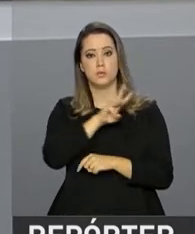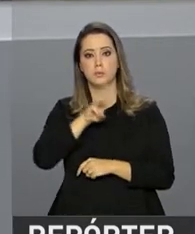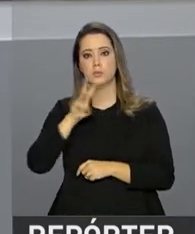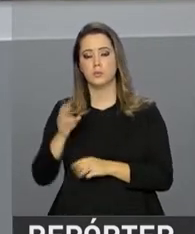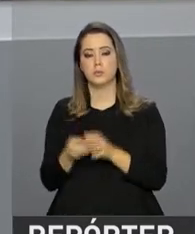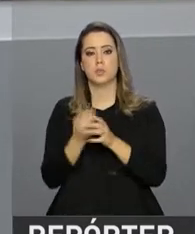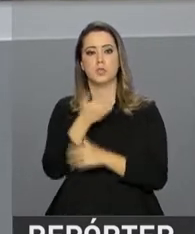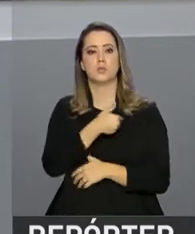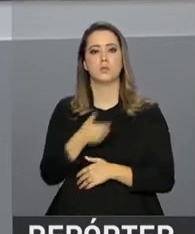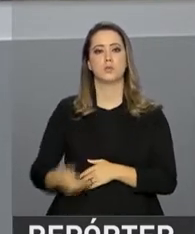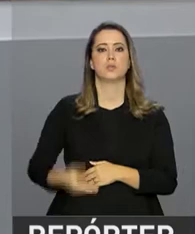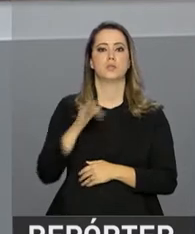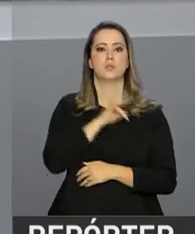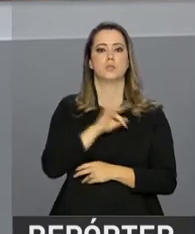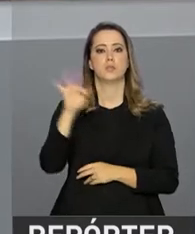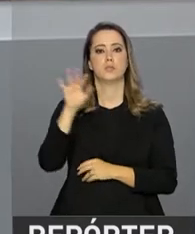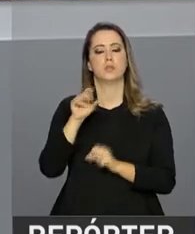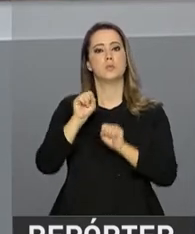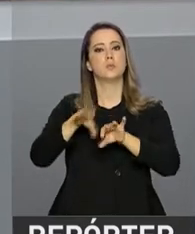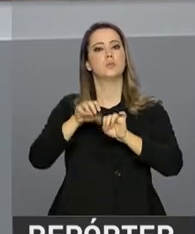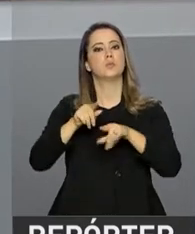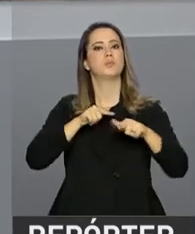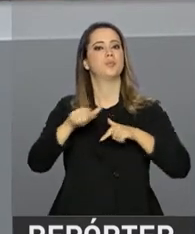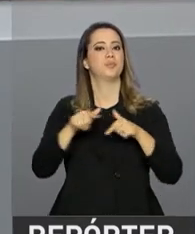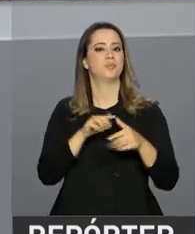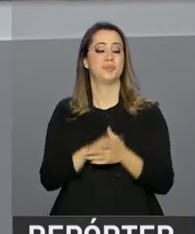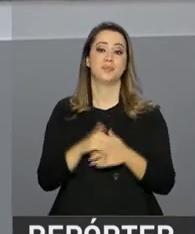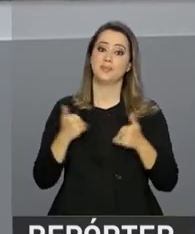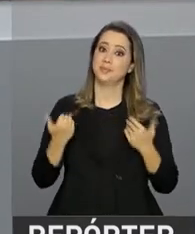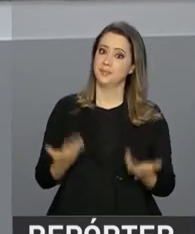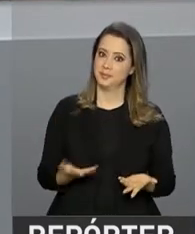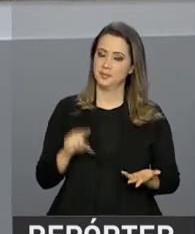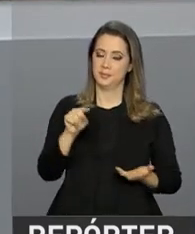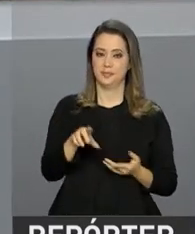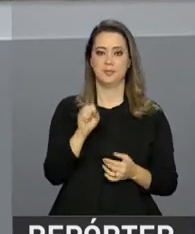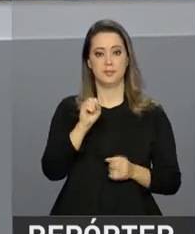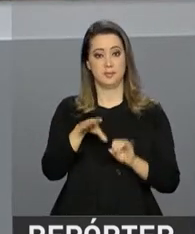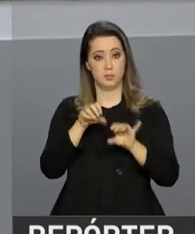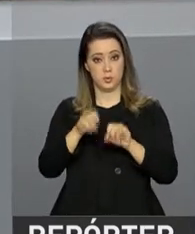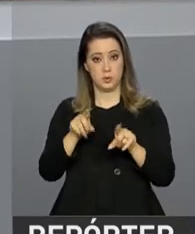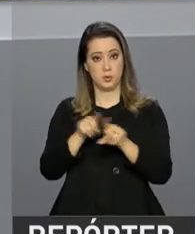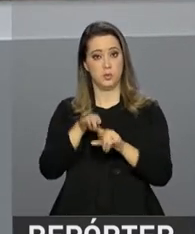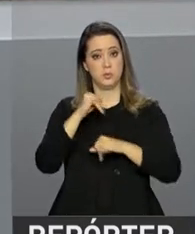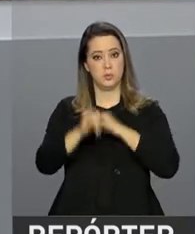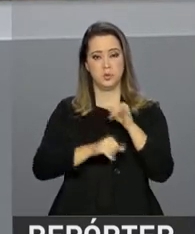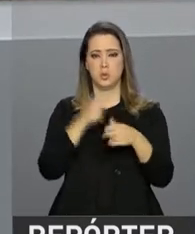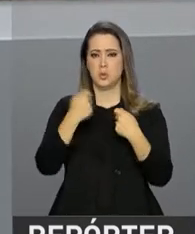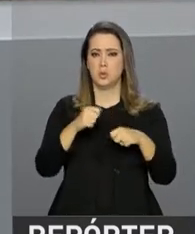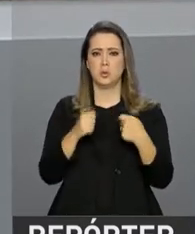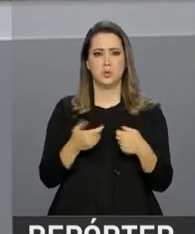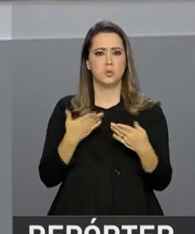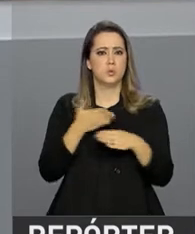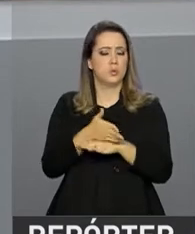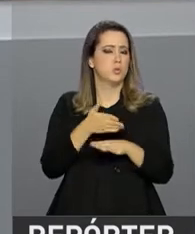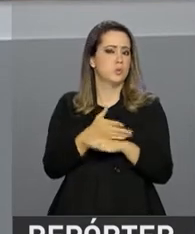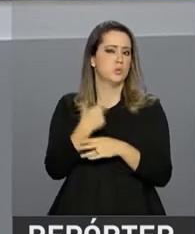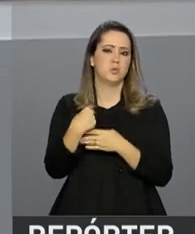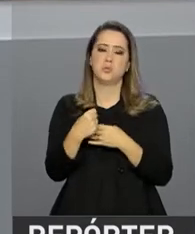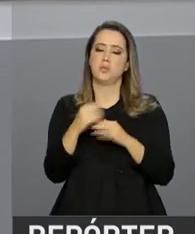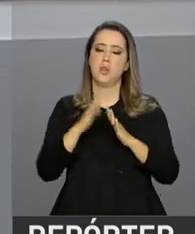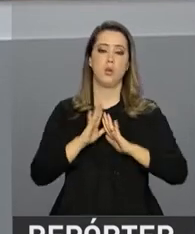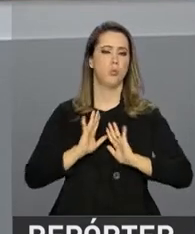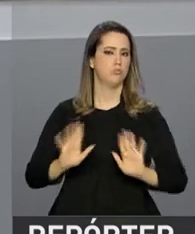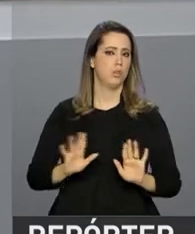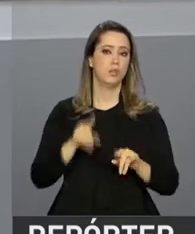plataforma criada pelo governo federal, a Escola do Trabalhador. As aulas podem ser feitas pela internet sem a necessidade de um aluno sair